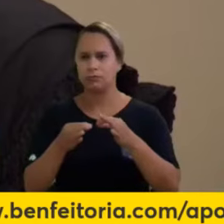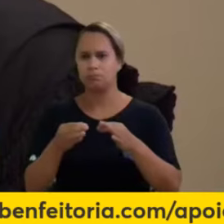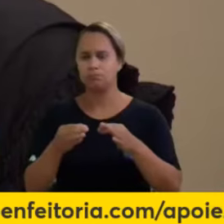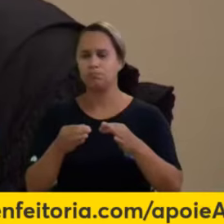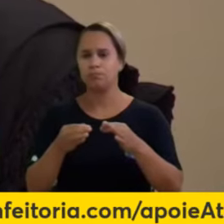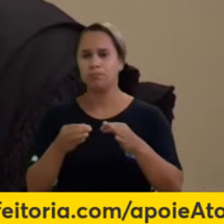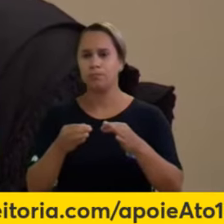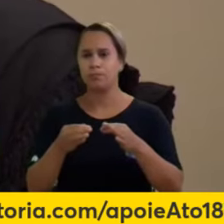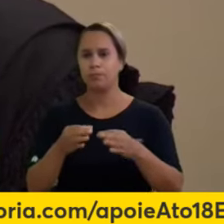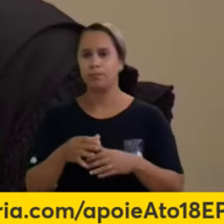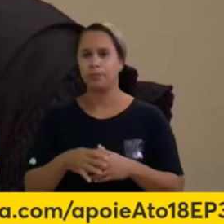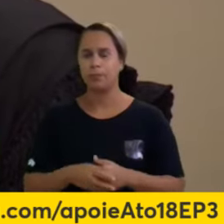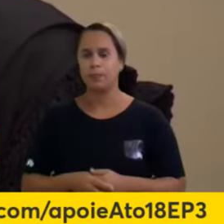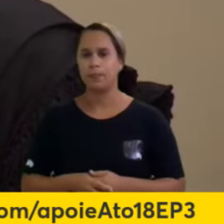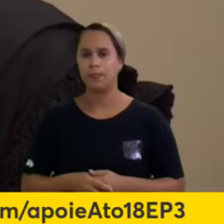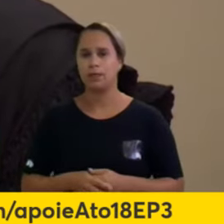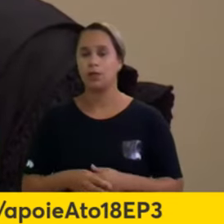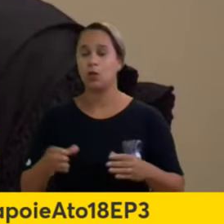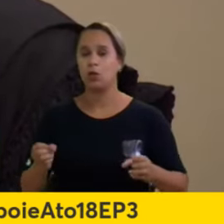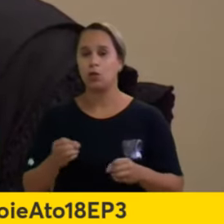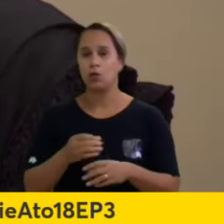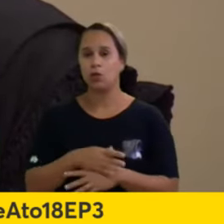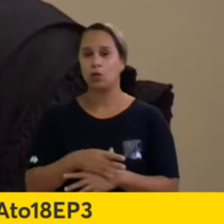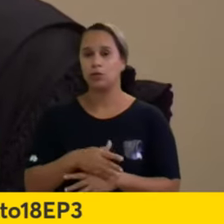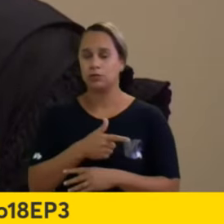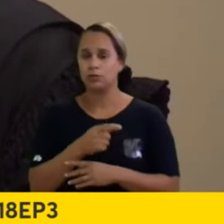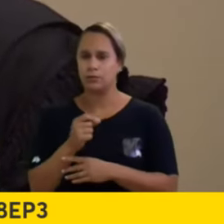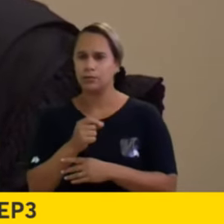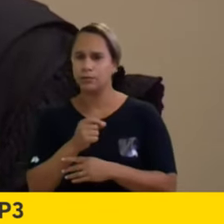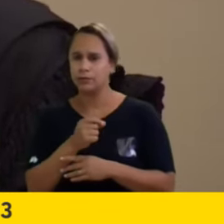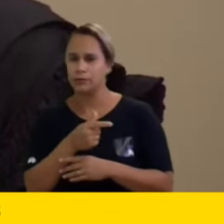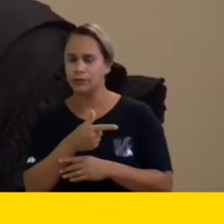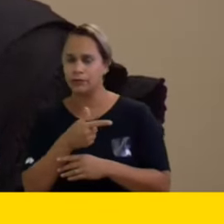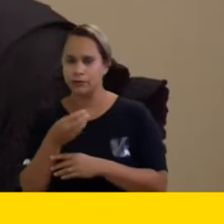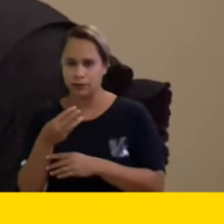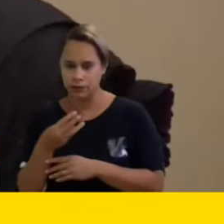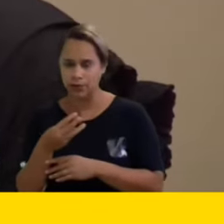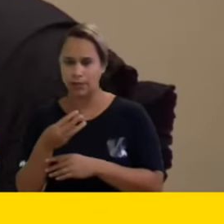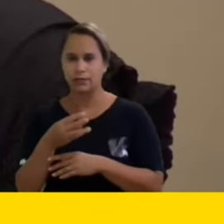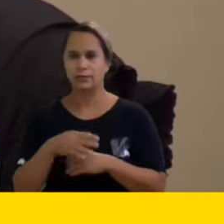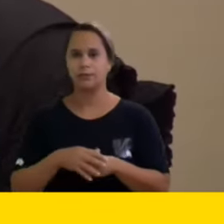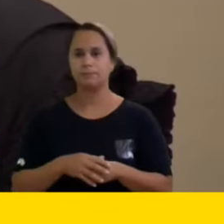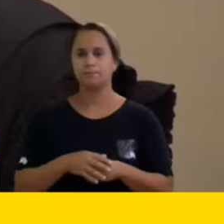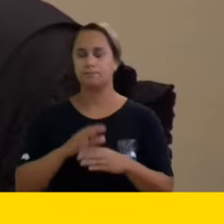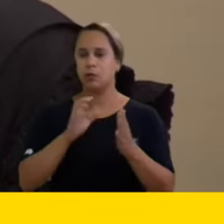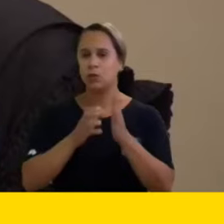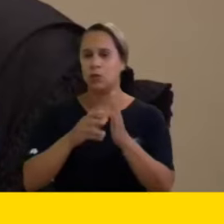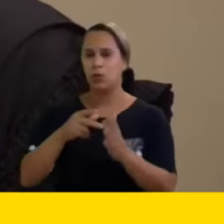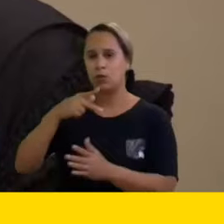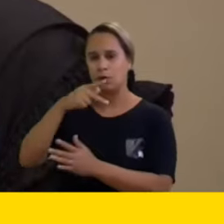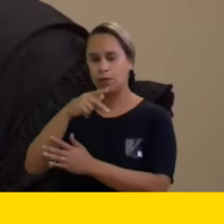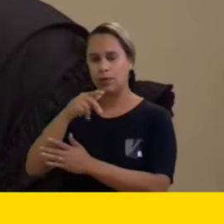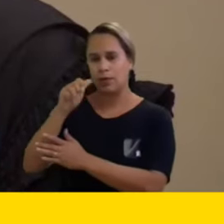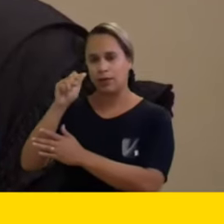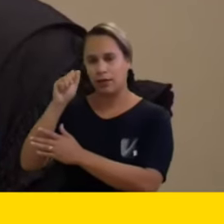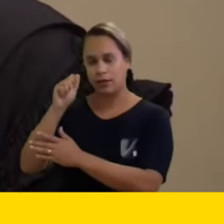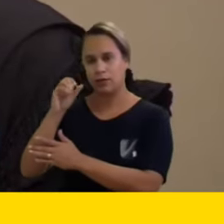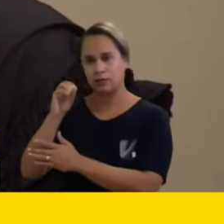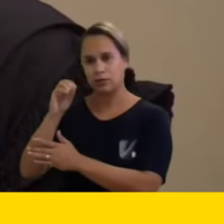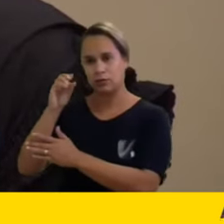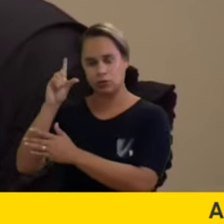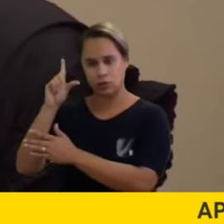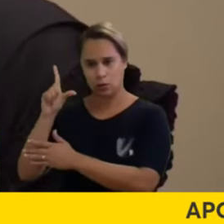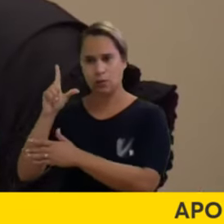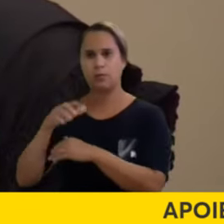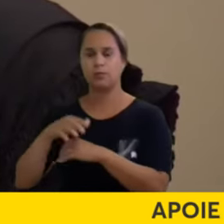23 relativo à prestação de contas do diretório Nacional do pessol referente ao exercício financeiro de 18 em que o TC